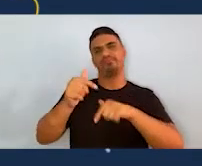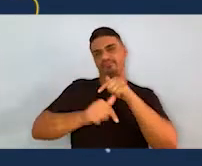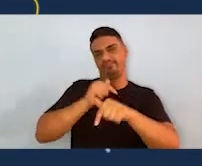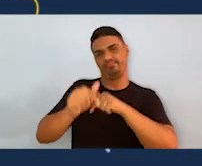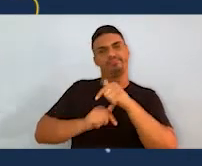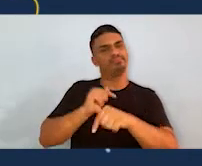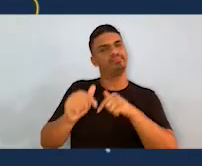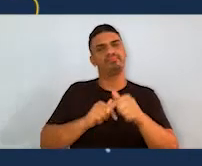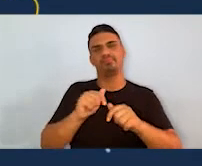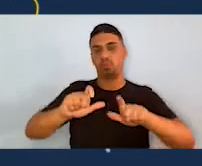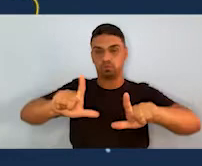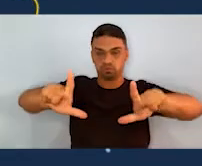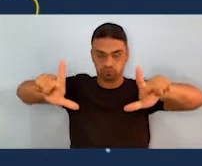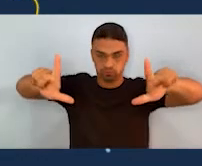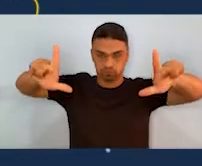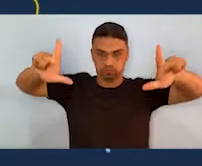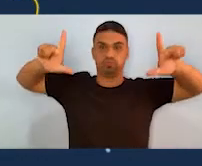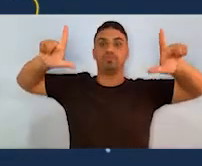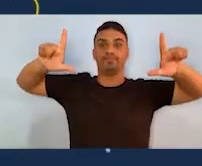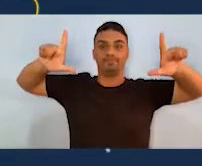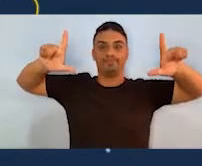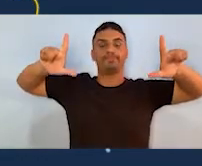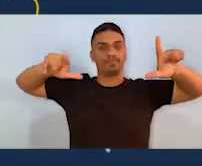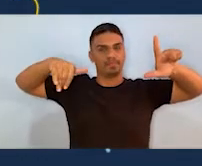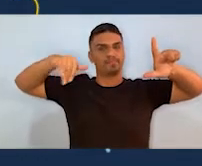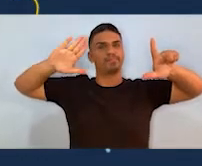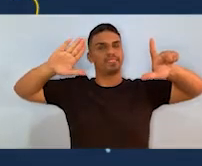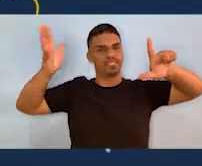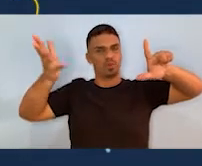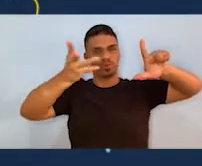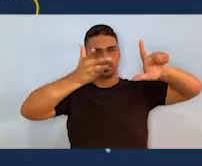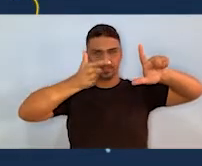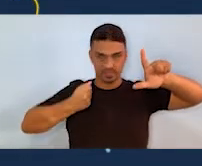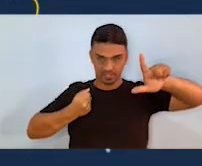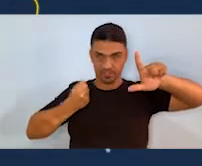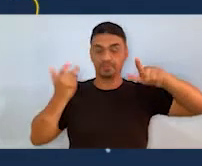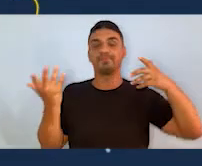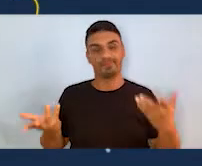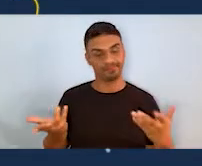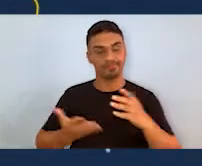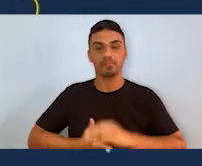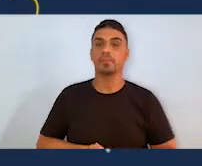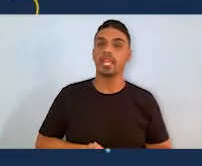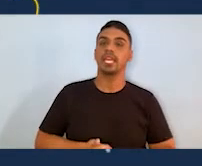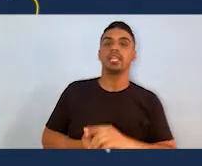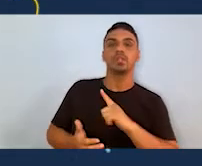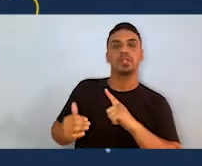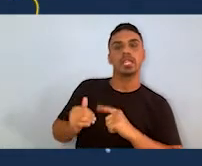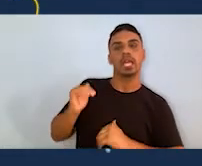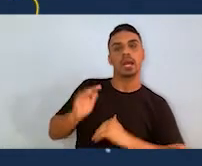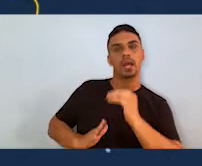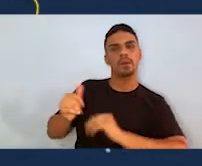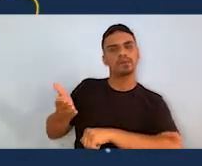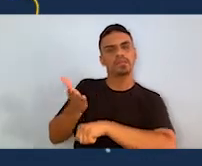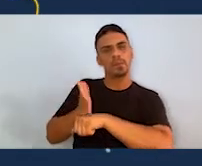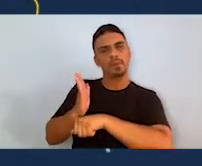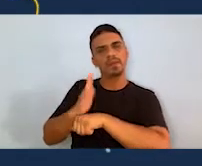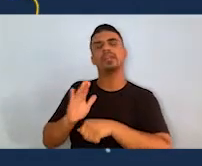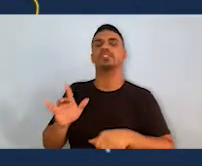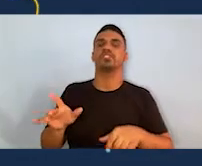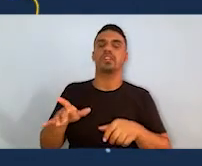aquilo que eu falei das aplicações, na parte que eu falei por que usar pixel art, tem um pouco aqui ainda na própria questão de aplicação mais prática, né? Como eu